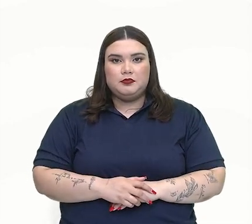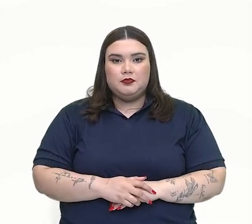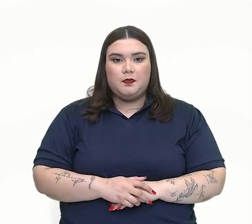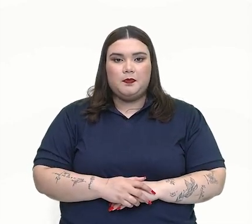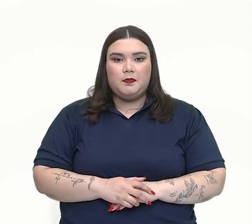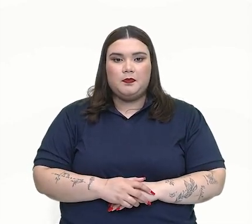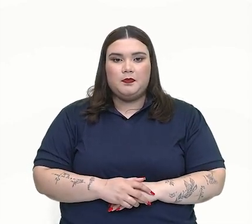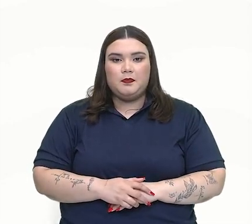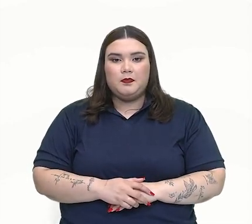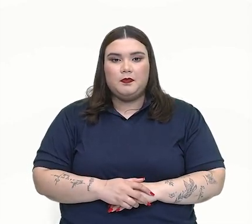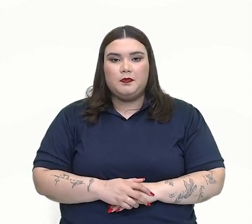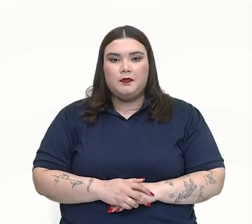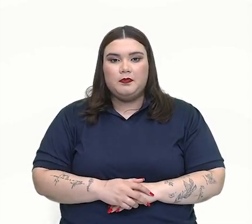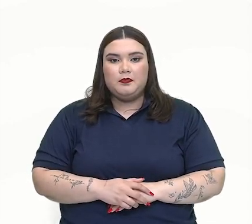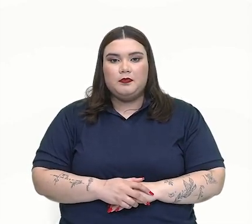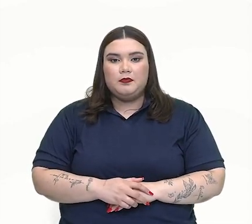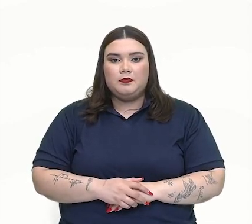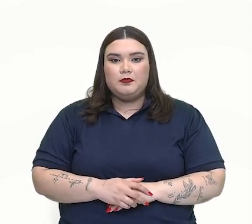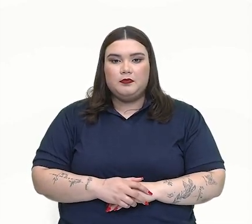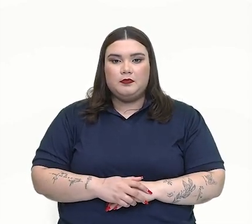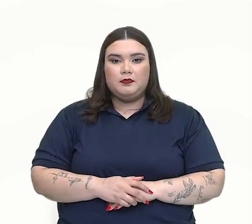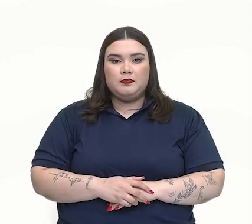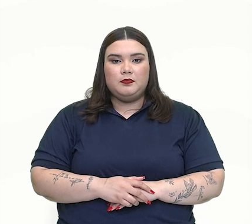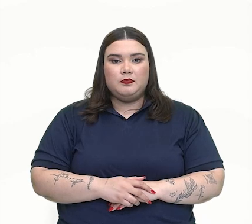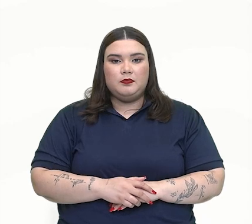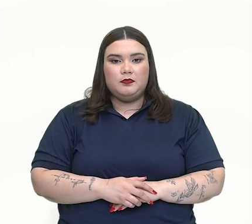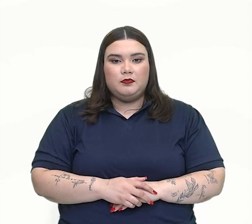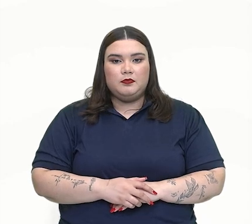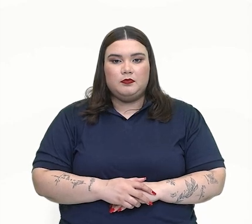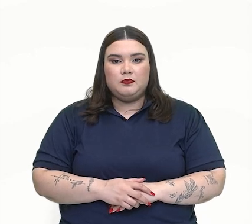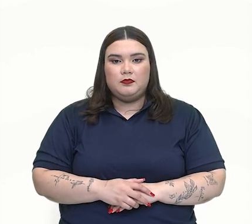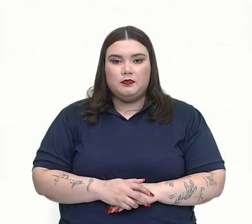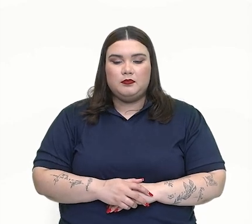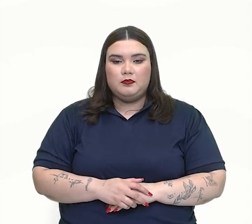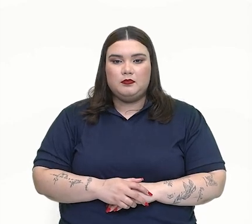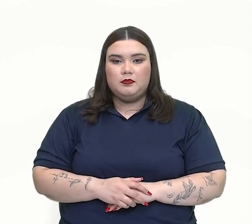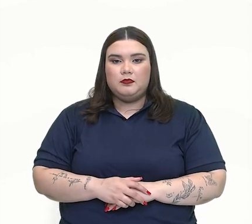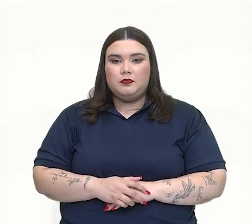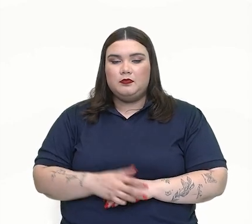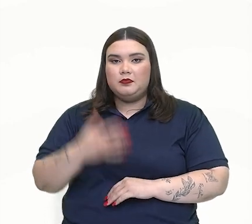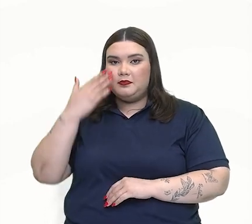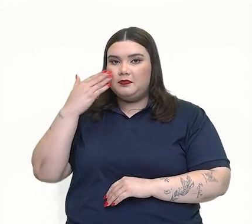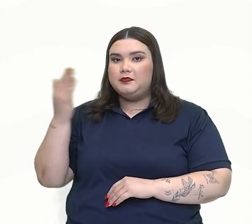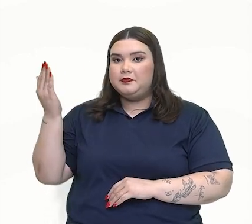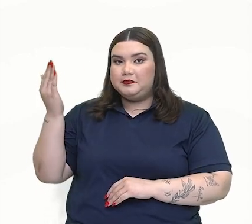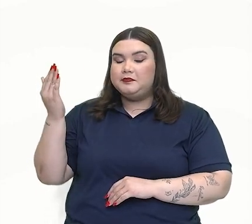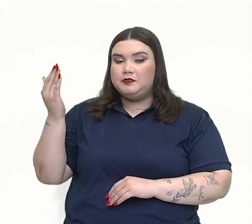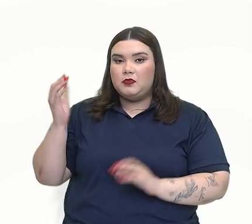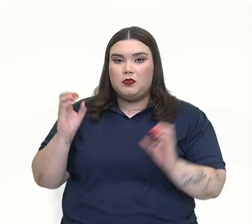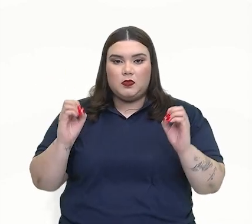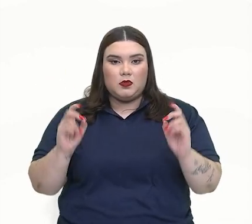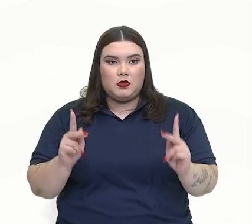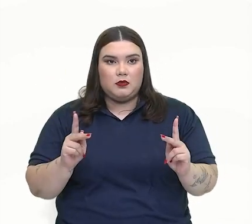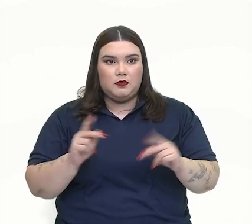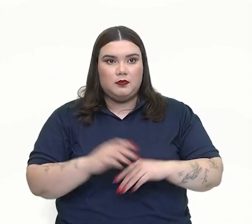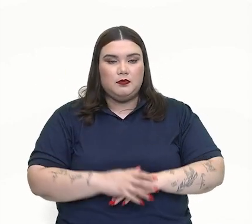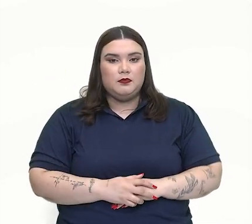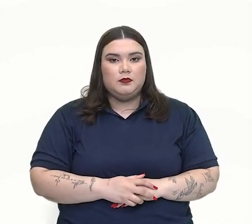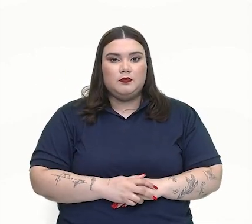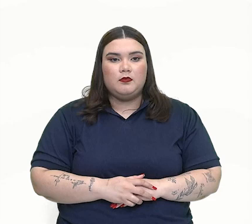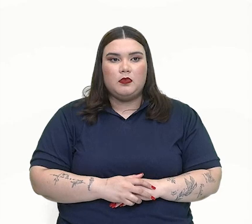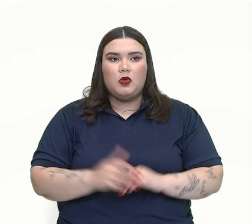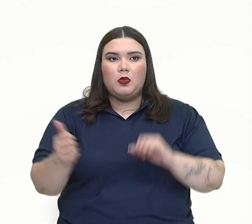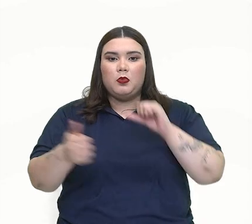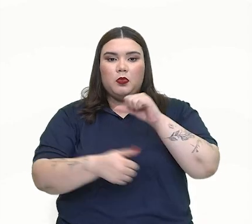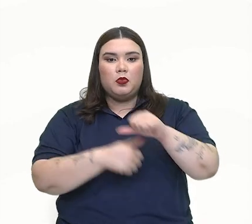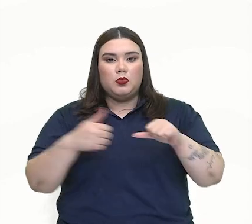hectômetro. Muito bem. Vamos transformar tudo para quilômetro? Então, eu